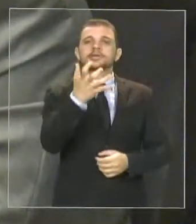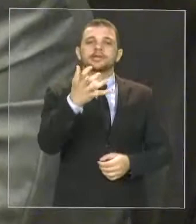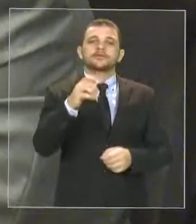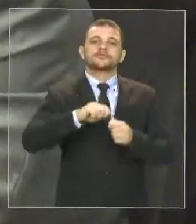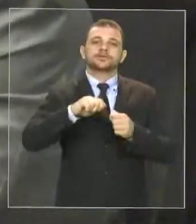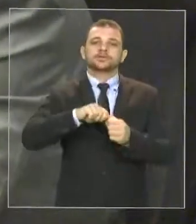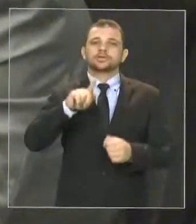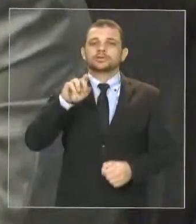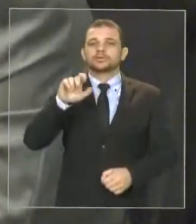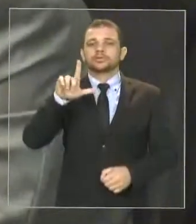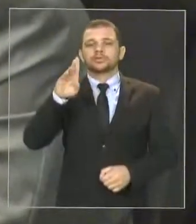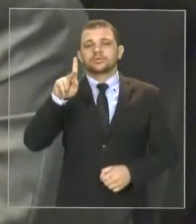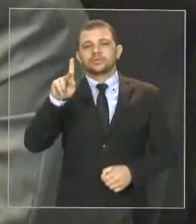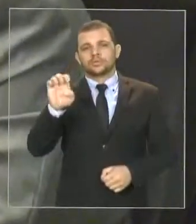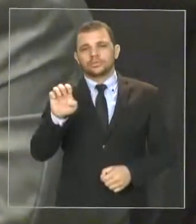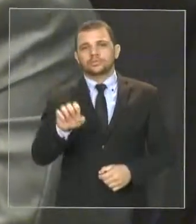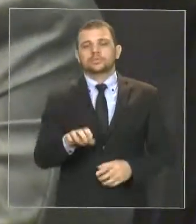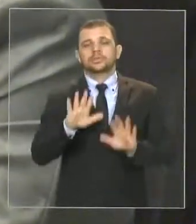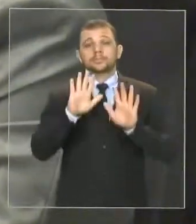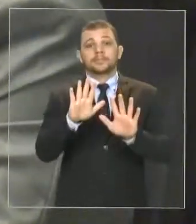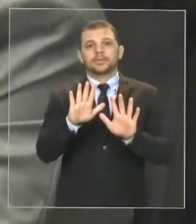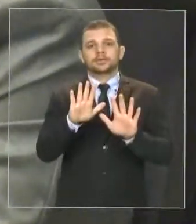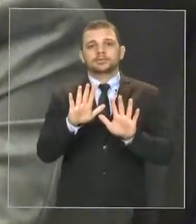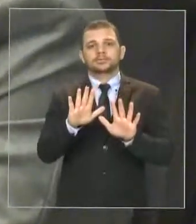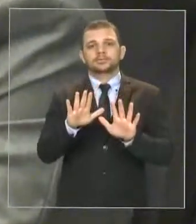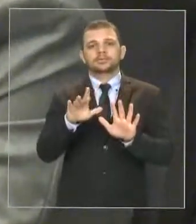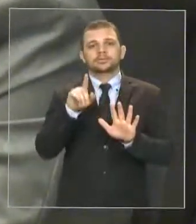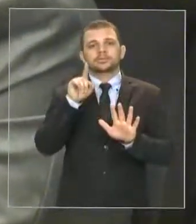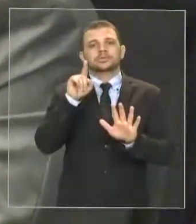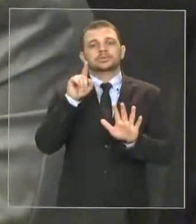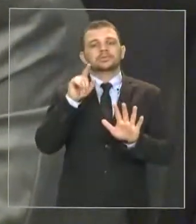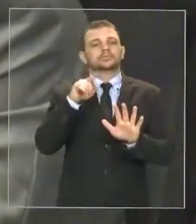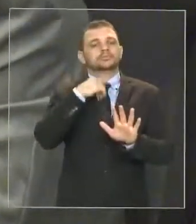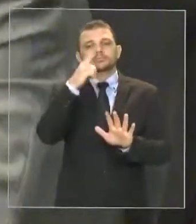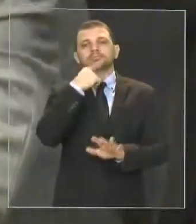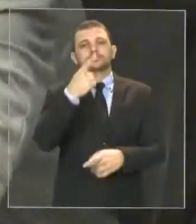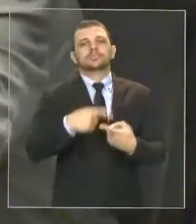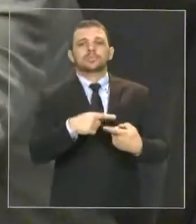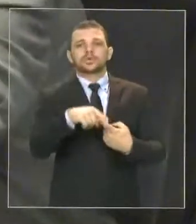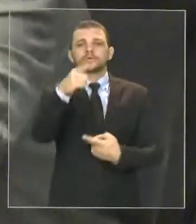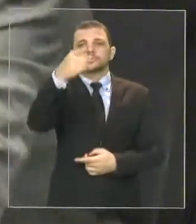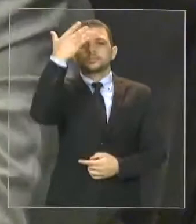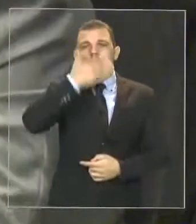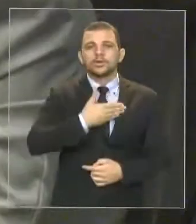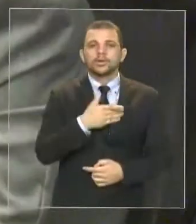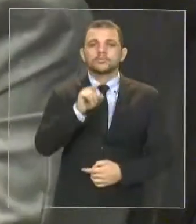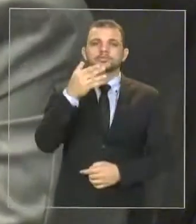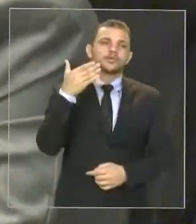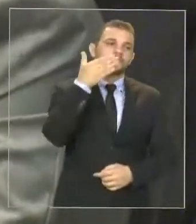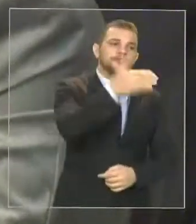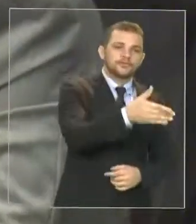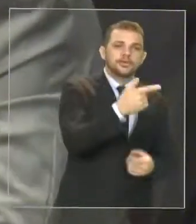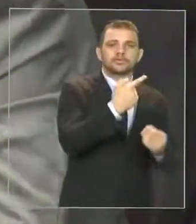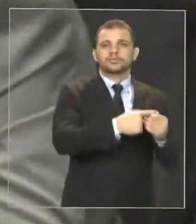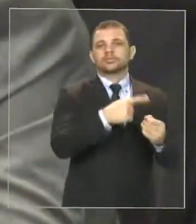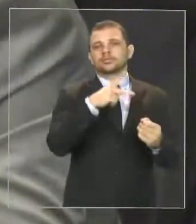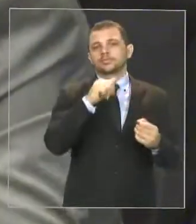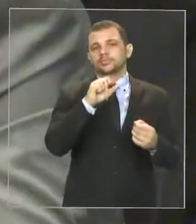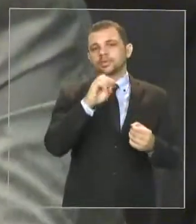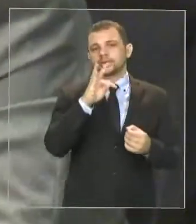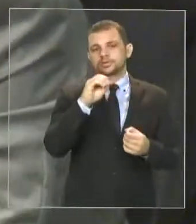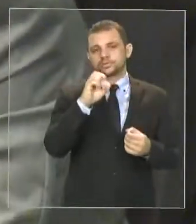Vossa Excelência é muito enfático. Vossa Excelência chega no município de Pastos Bons, está em Nova York, em Amarante, está no